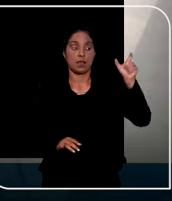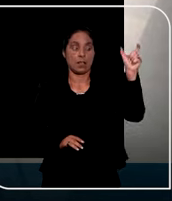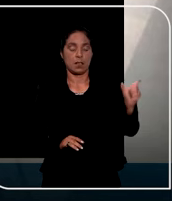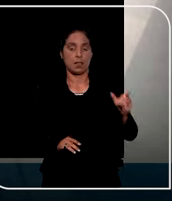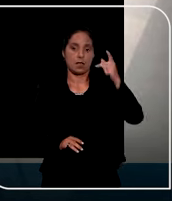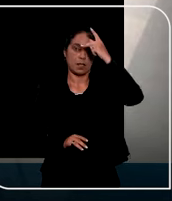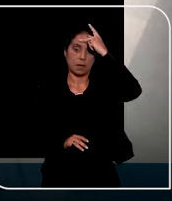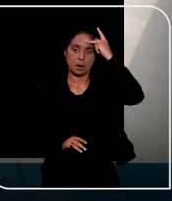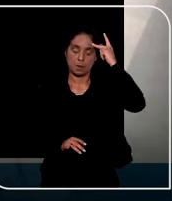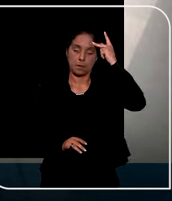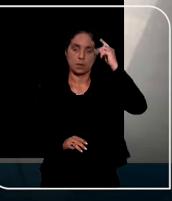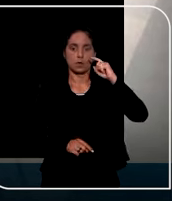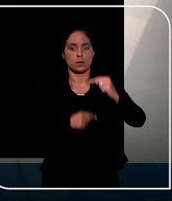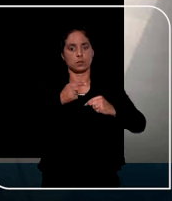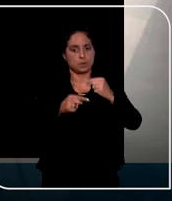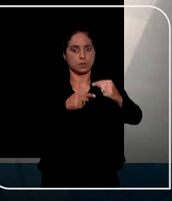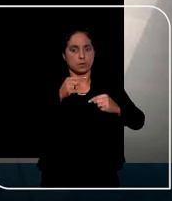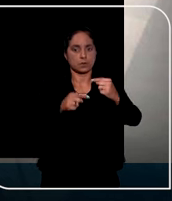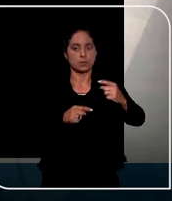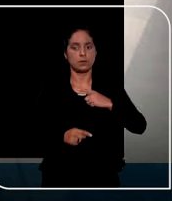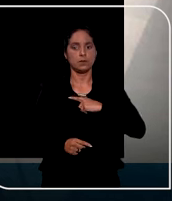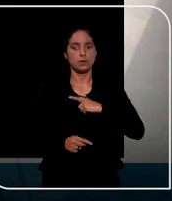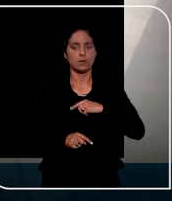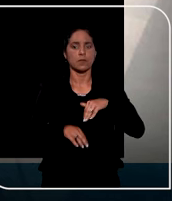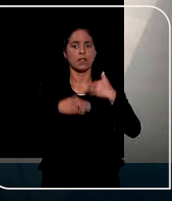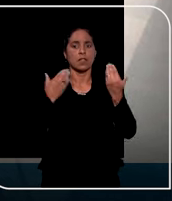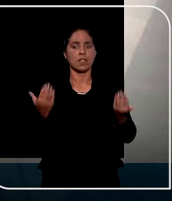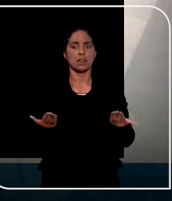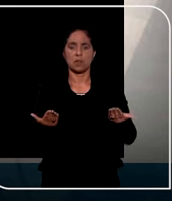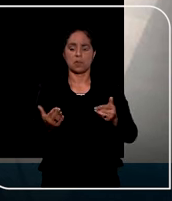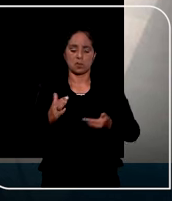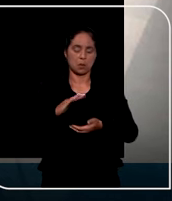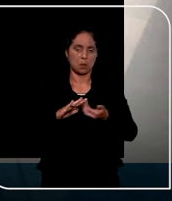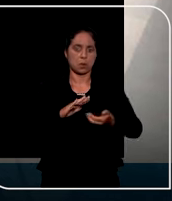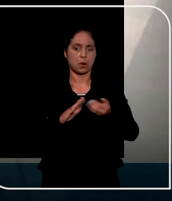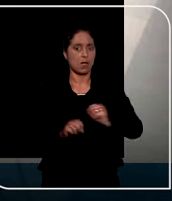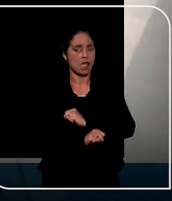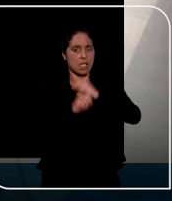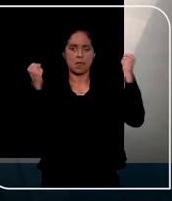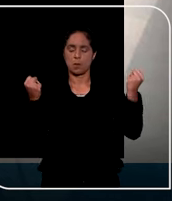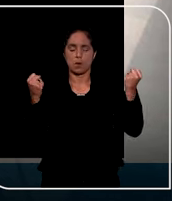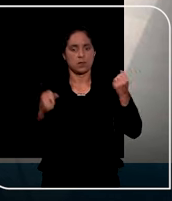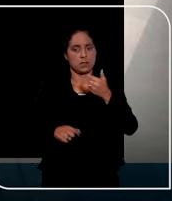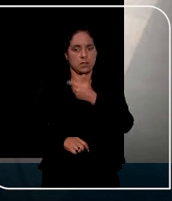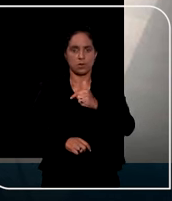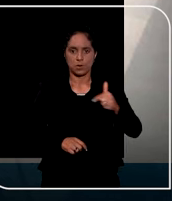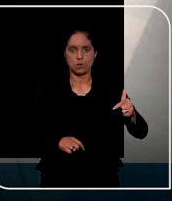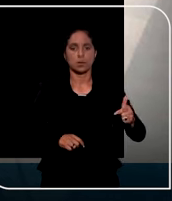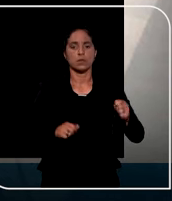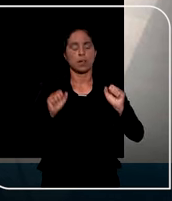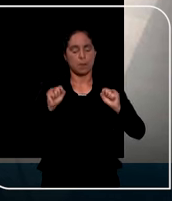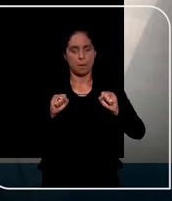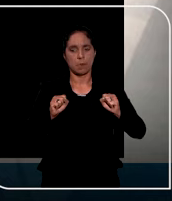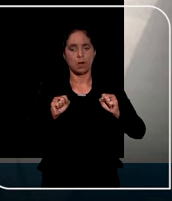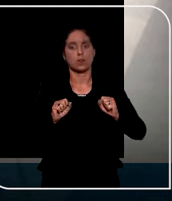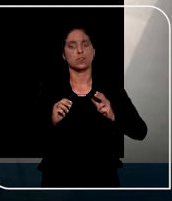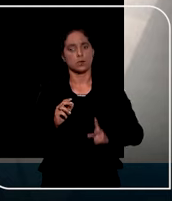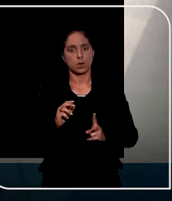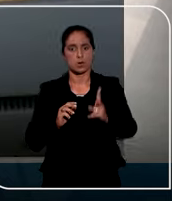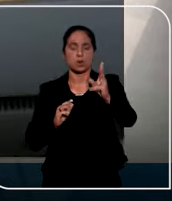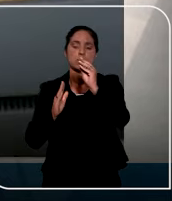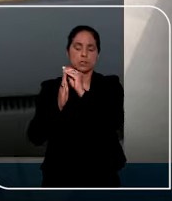falecida exerceu a inventariança de modo que Não Se visualiza a alegada impossibilidade de continuidade da prestação de